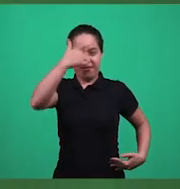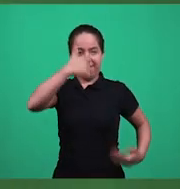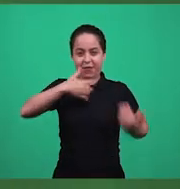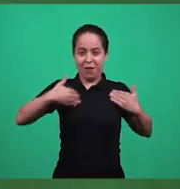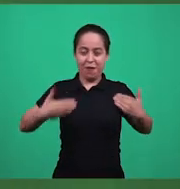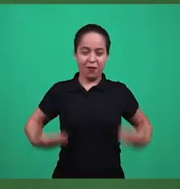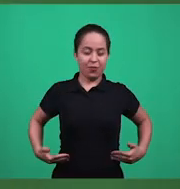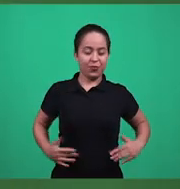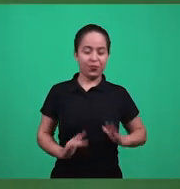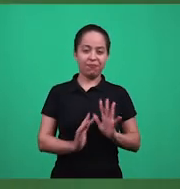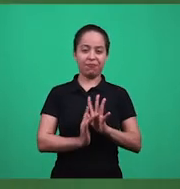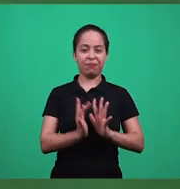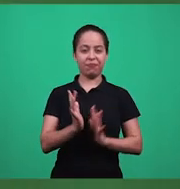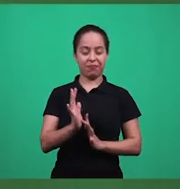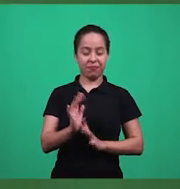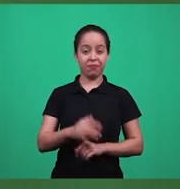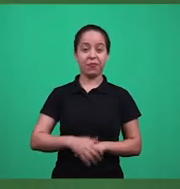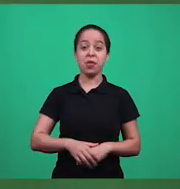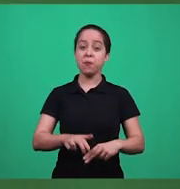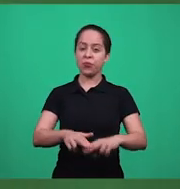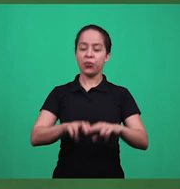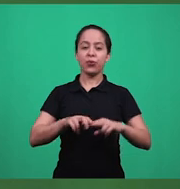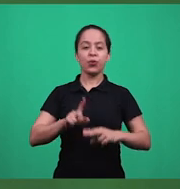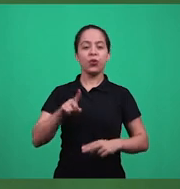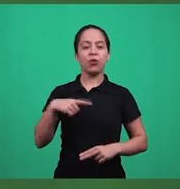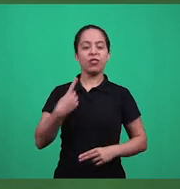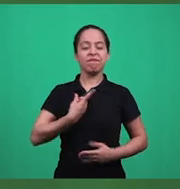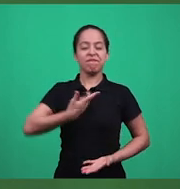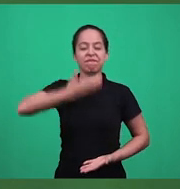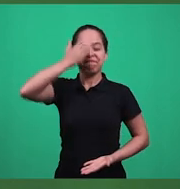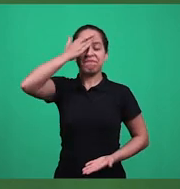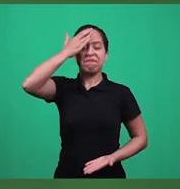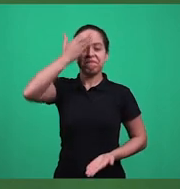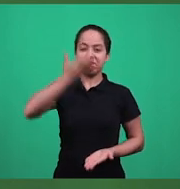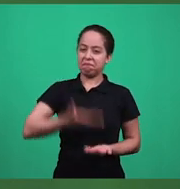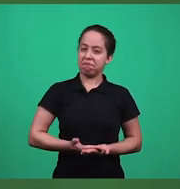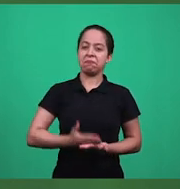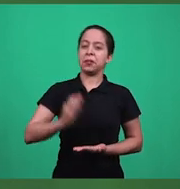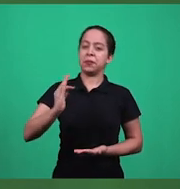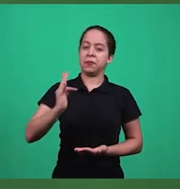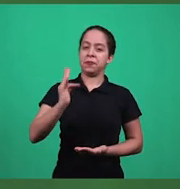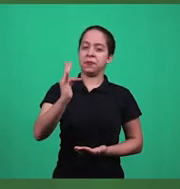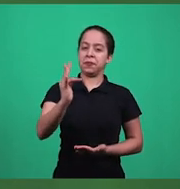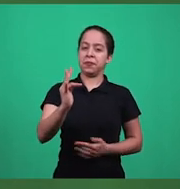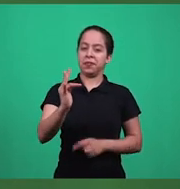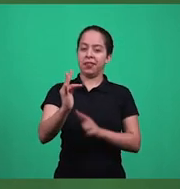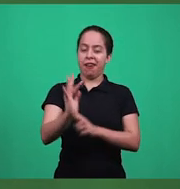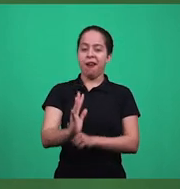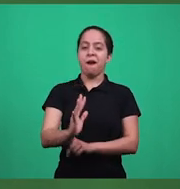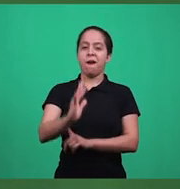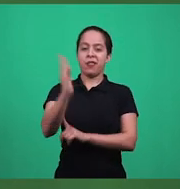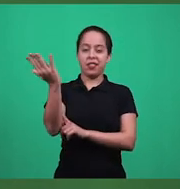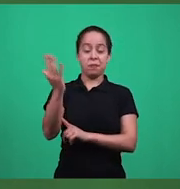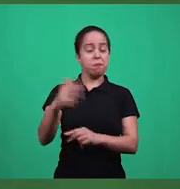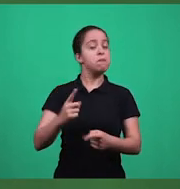Portanto, amados, a esperança. Sabe por quê?